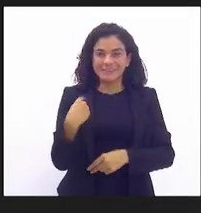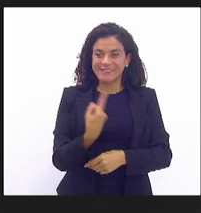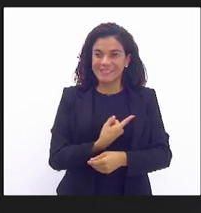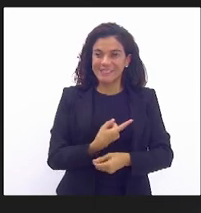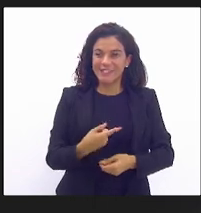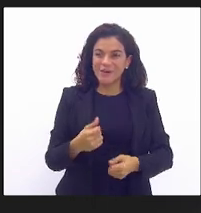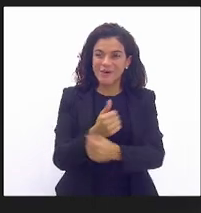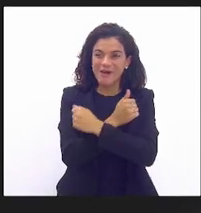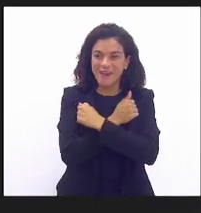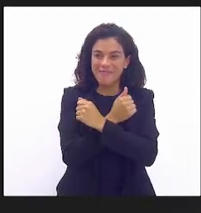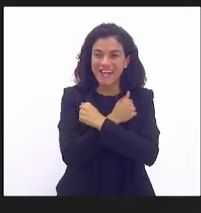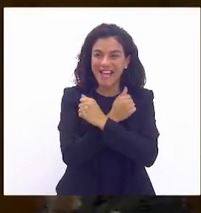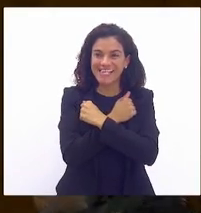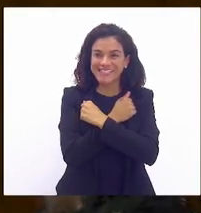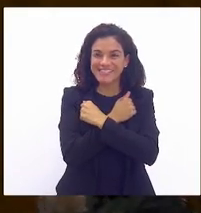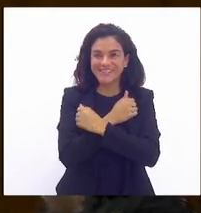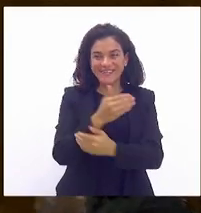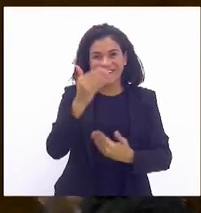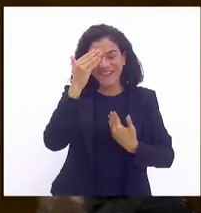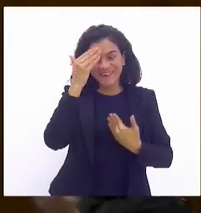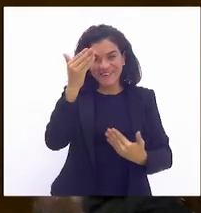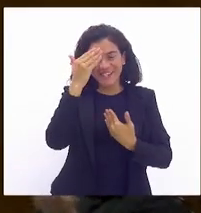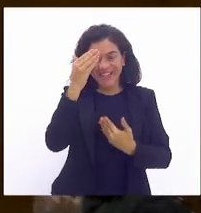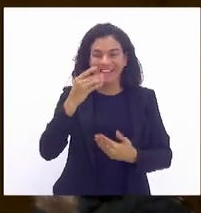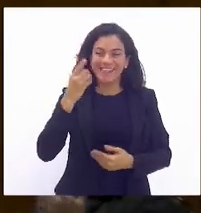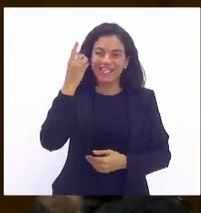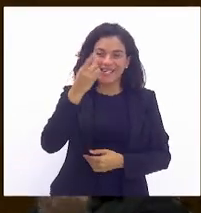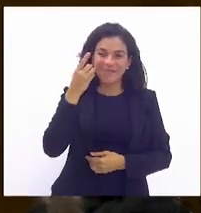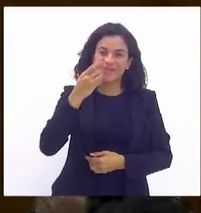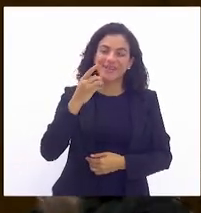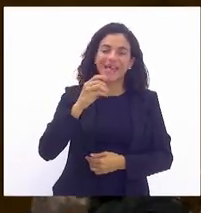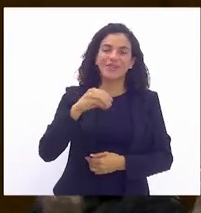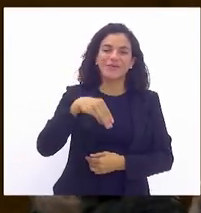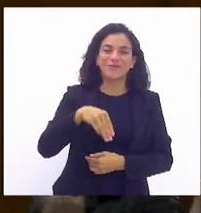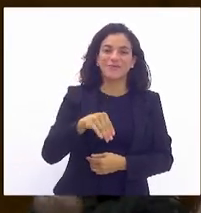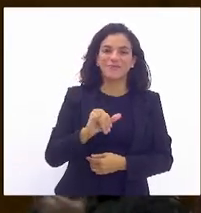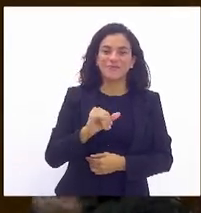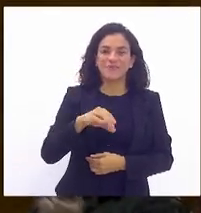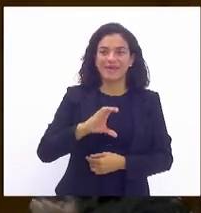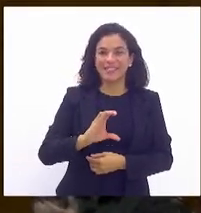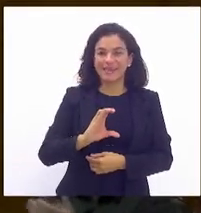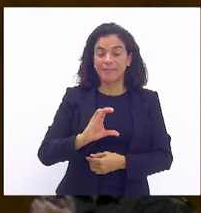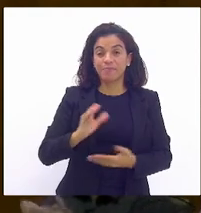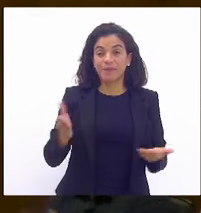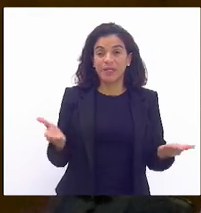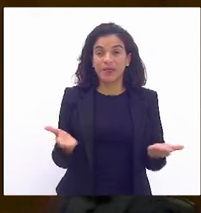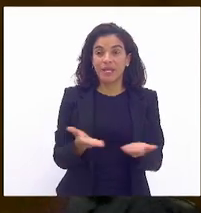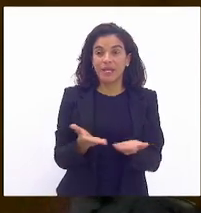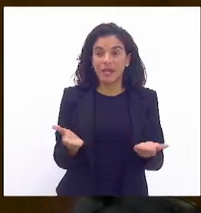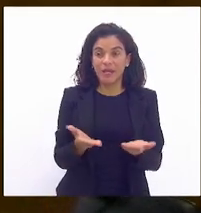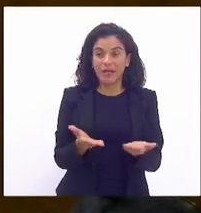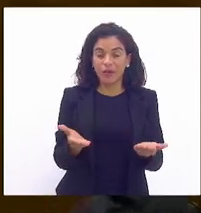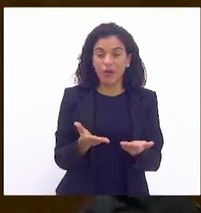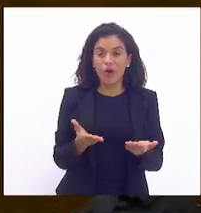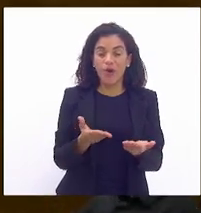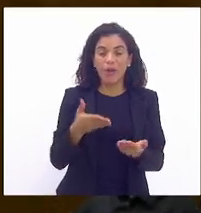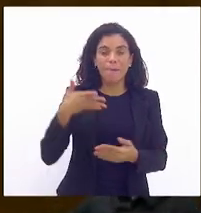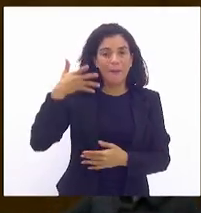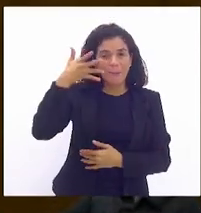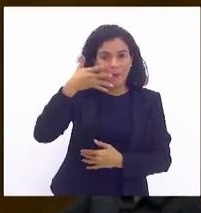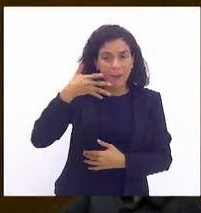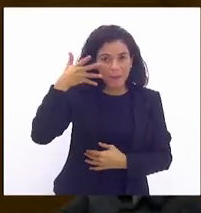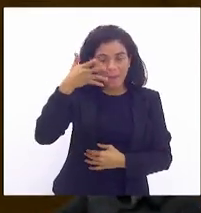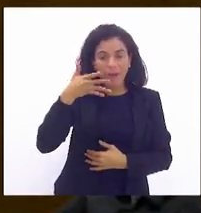Um abraço aí, muito obrigado ao meu amigo deputado Carlos Mito. Agora, vou passar a palavra